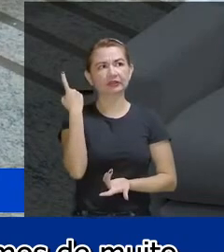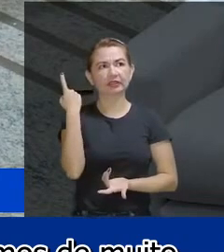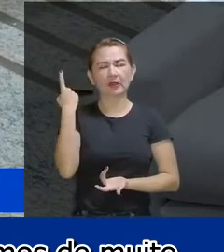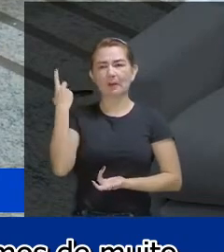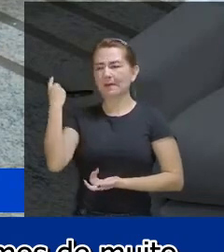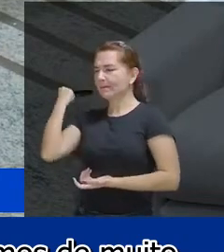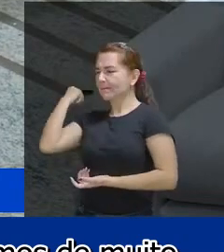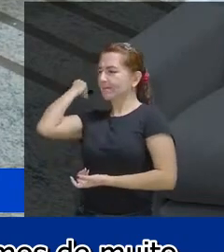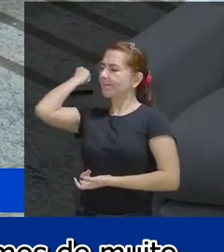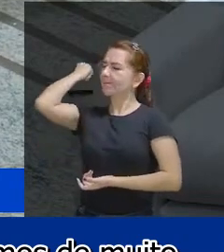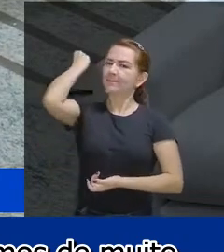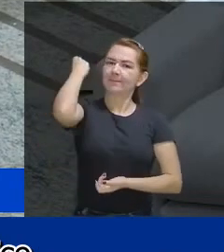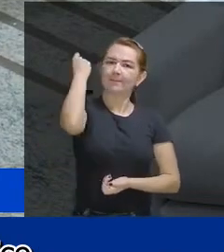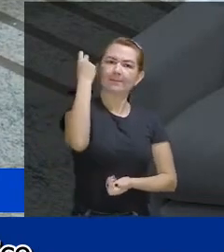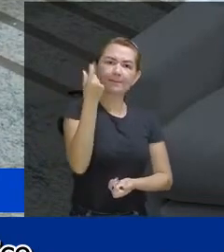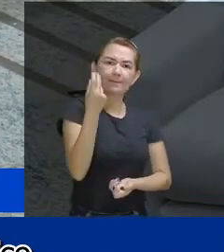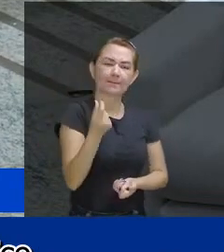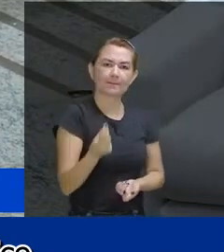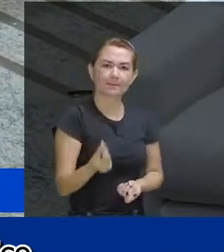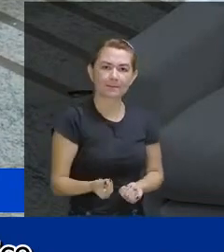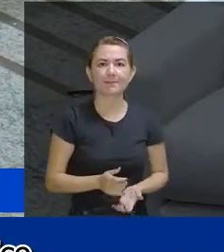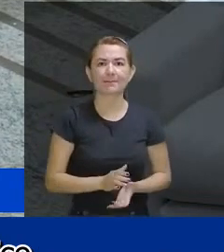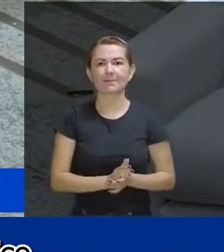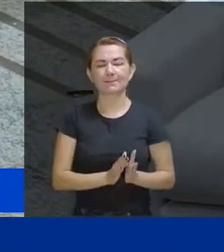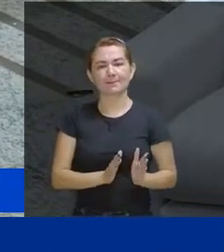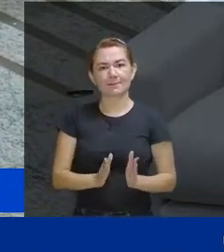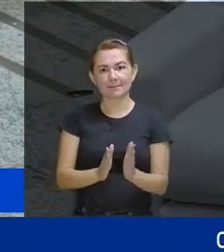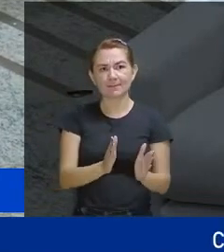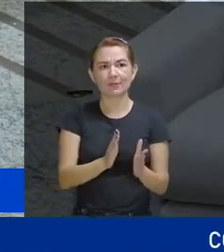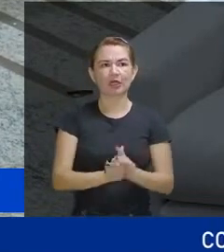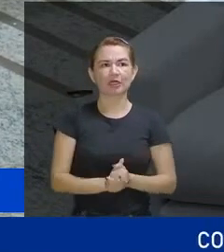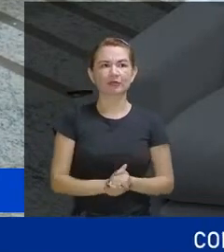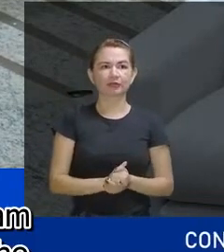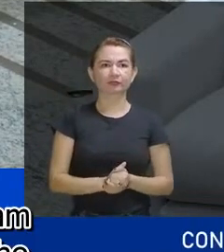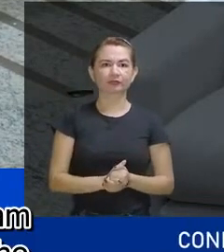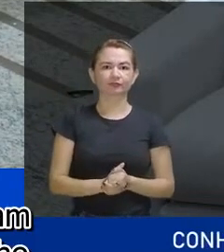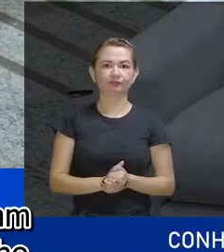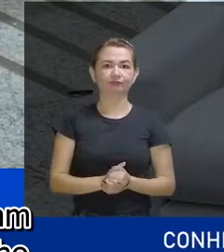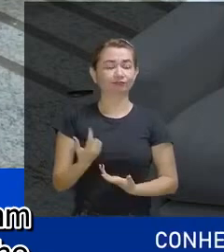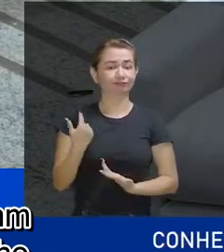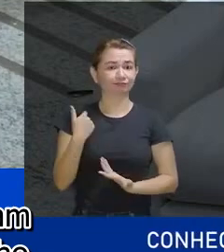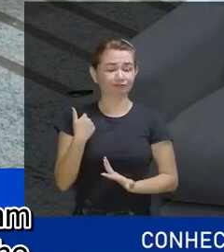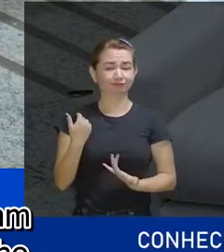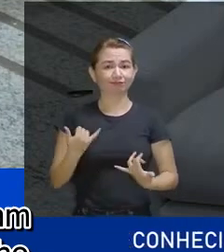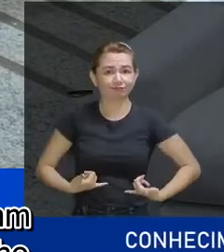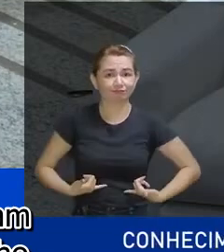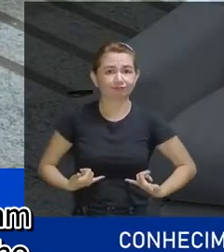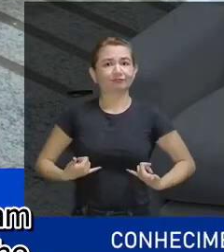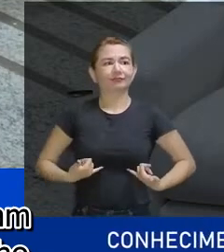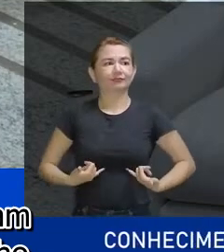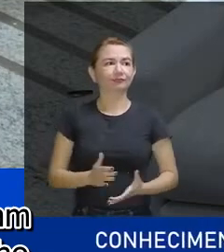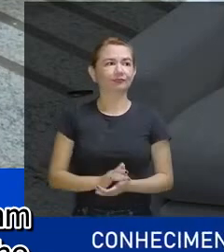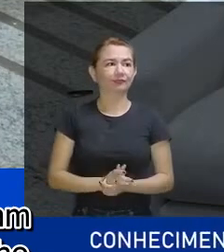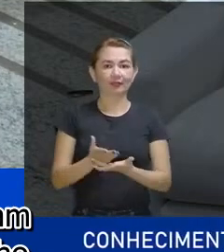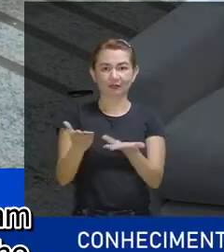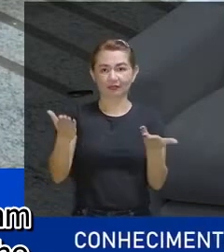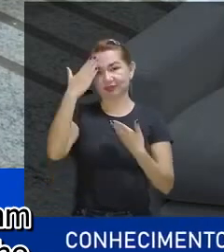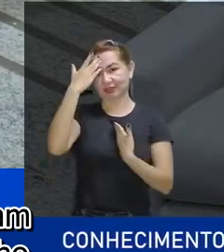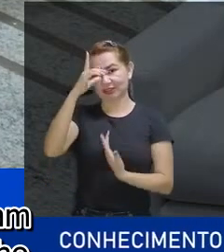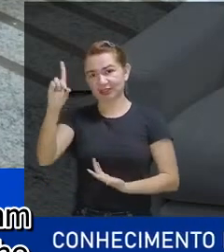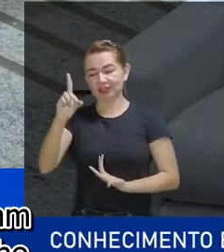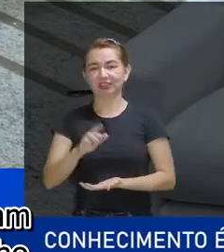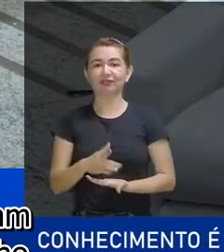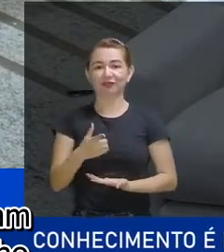muito longe e que nós temos um caminho salomônico. Né? Então, vocês, graças a Deus, vocês